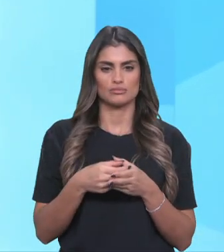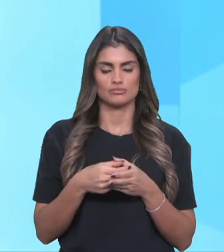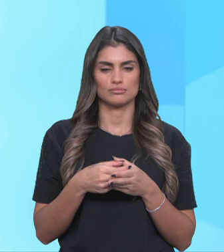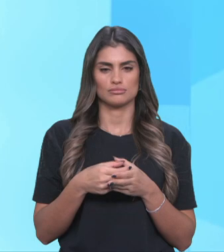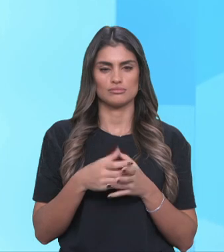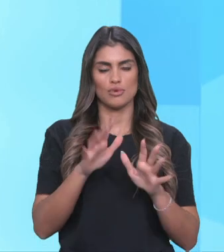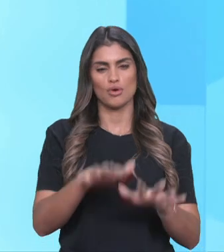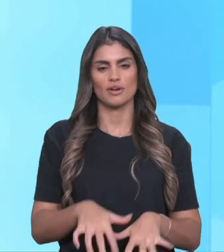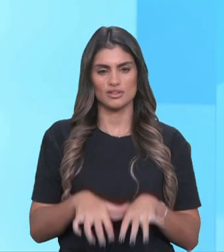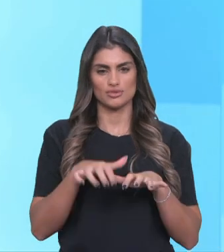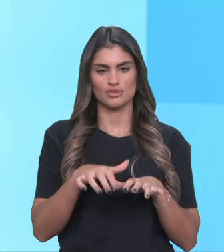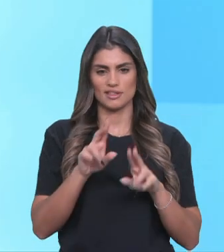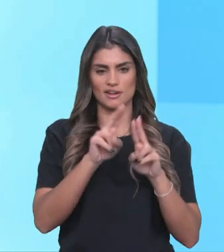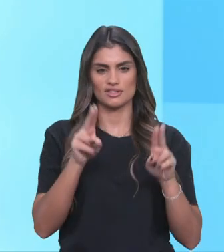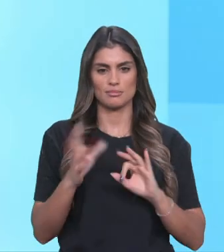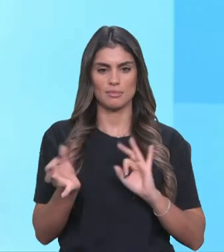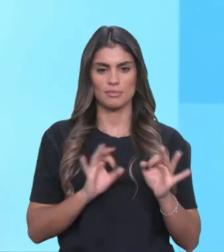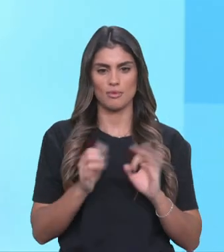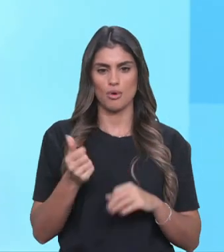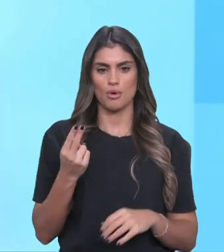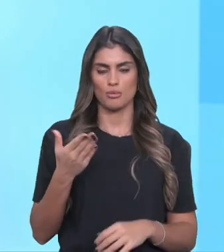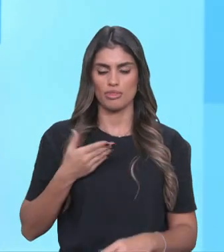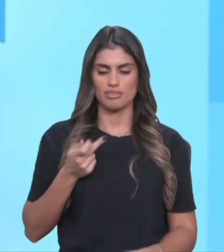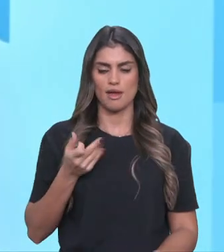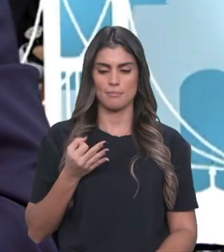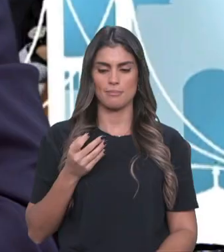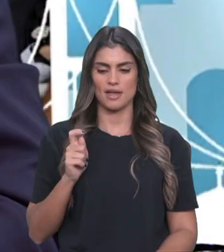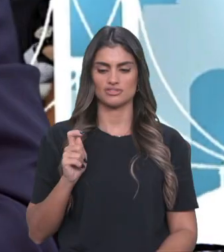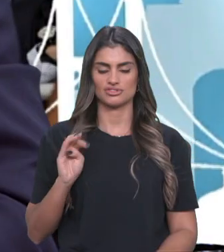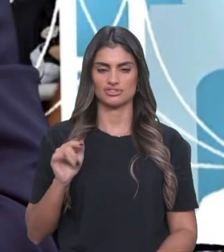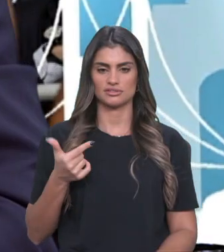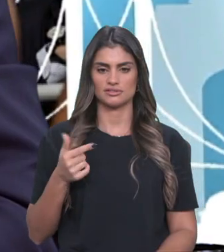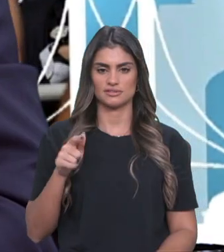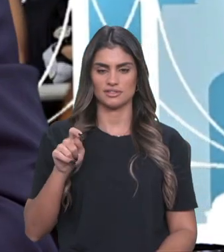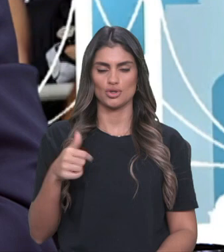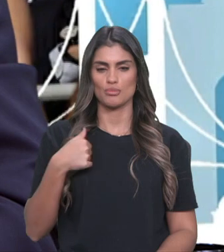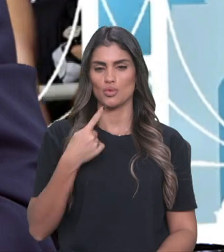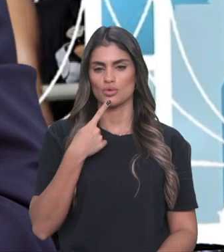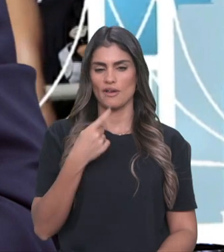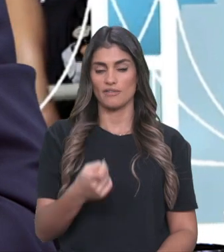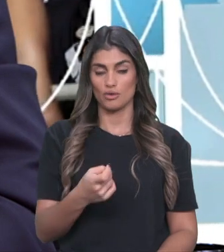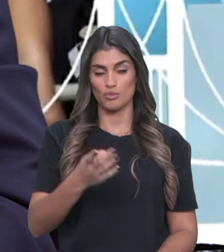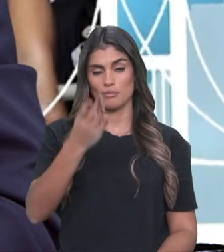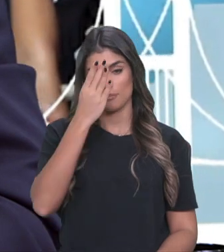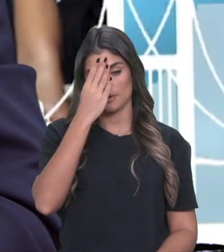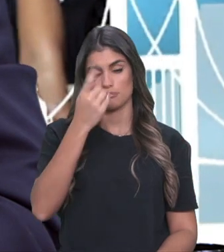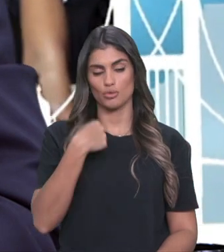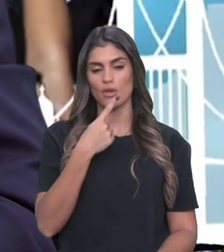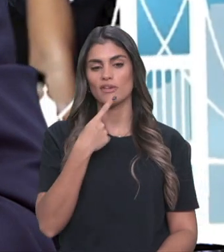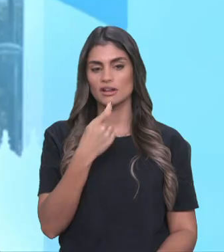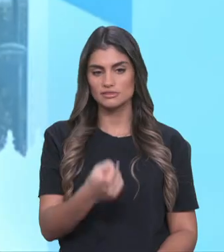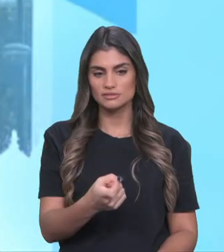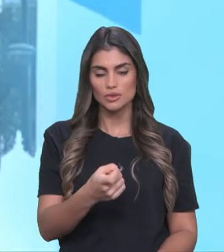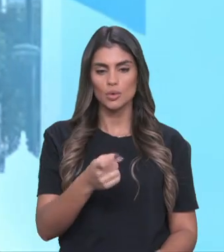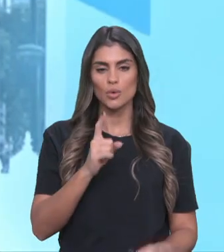Eucarísticos Internacionais a preparar o de Budapeste, portanto, o anterior internacional. Não é? Sim. E perguntava na altura ao Papa Francisco o